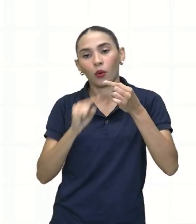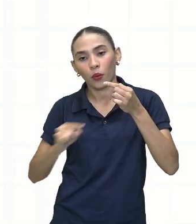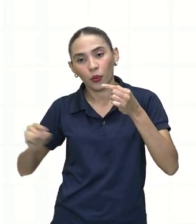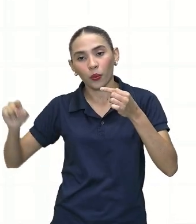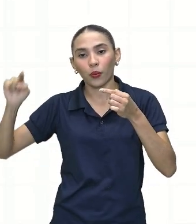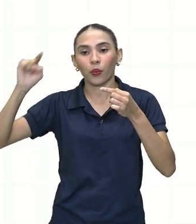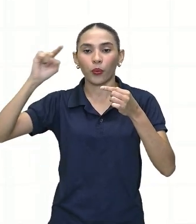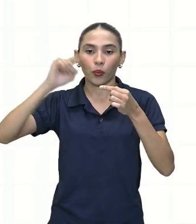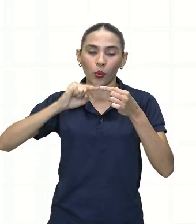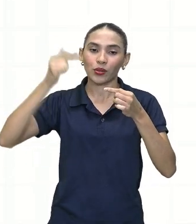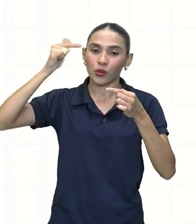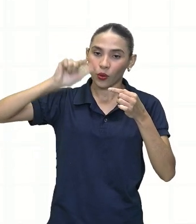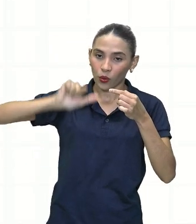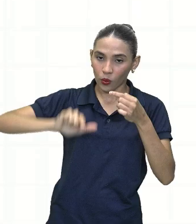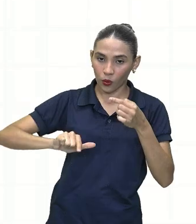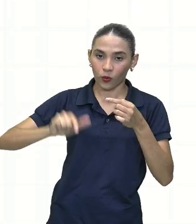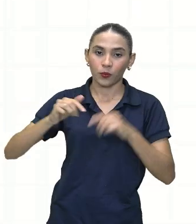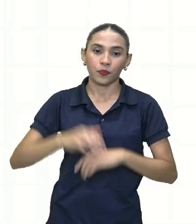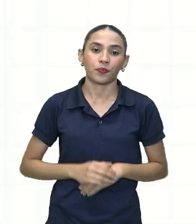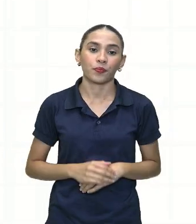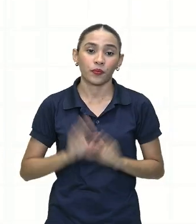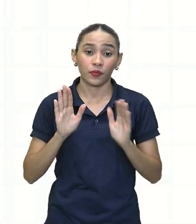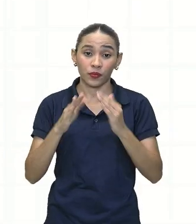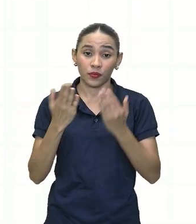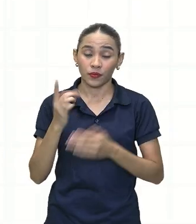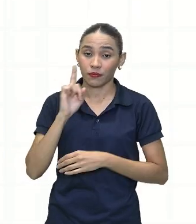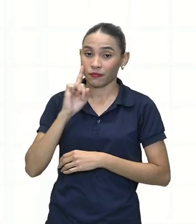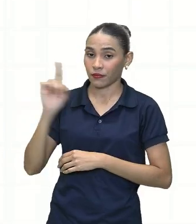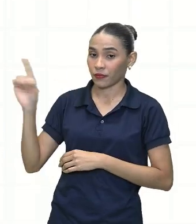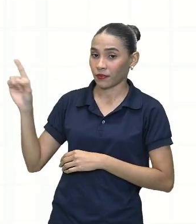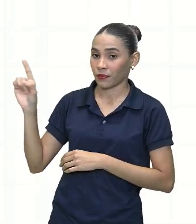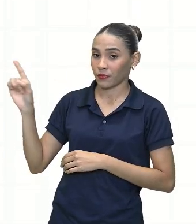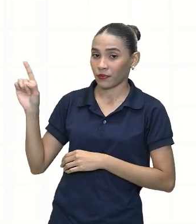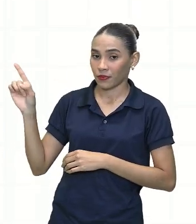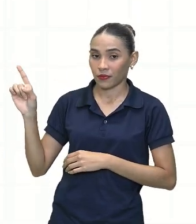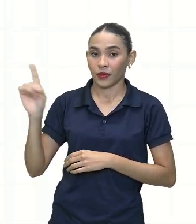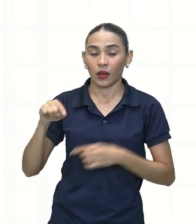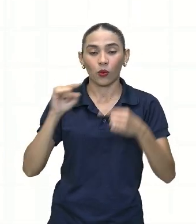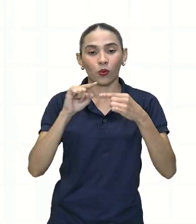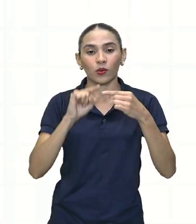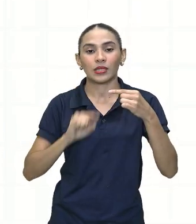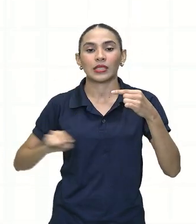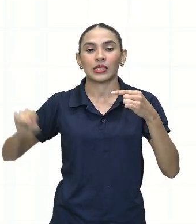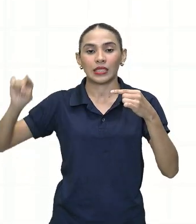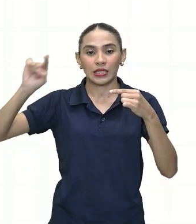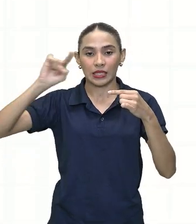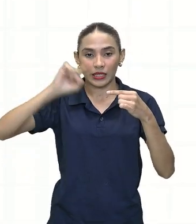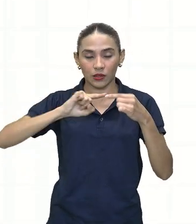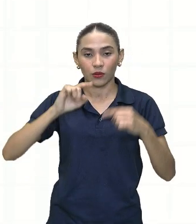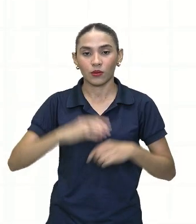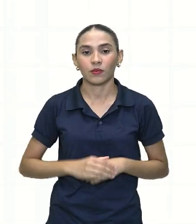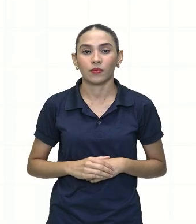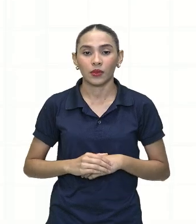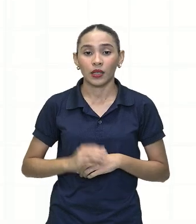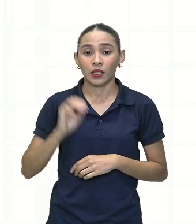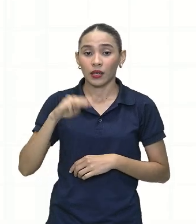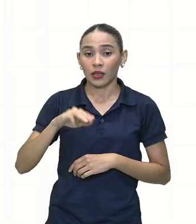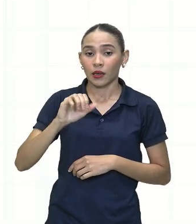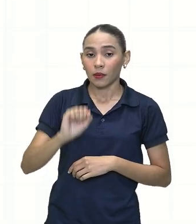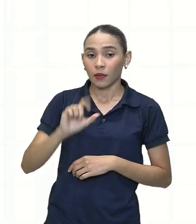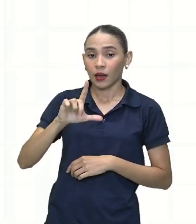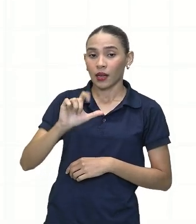vez, certo? Então, este é o ciclo da malária,